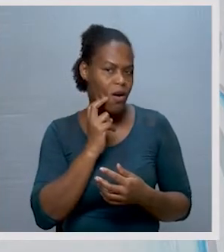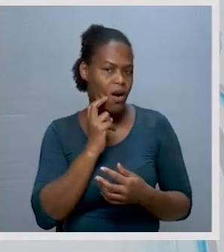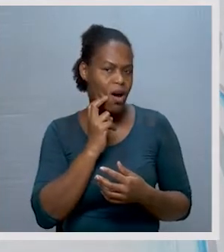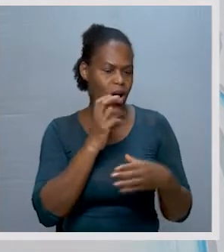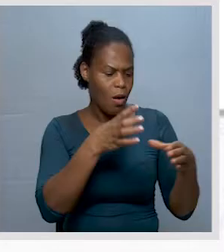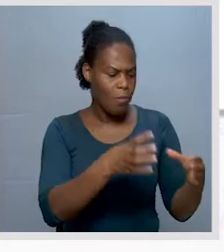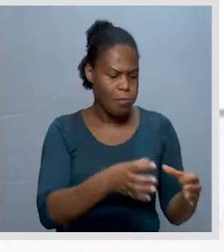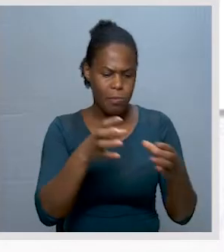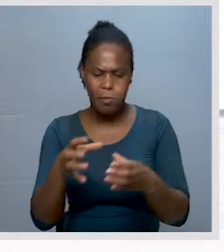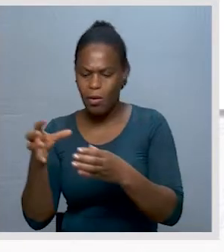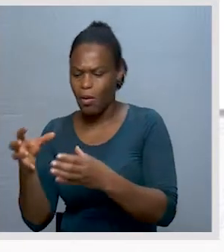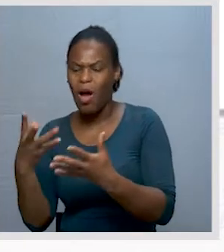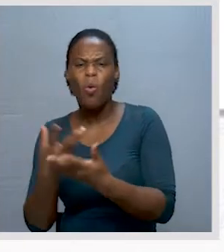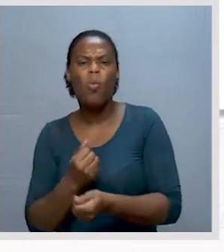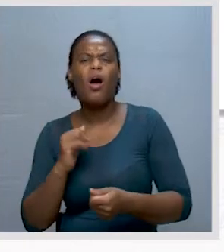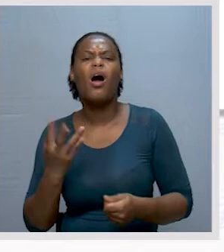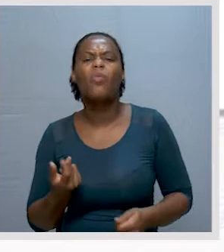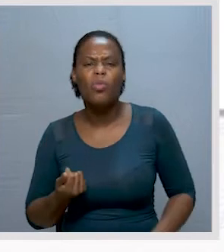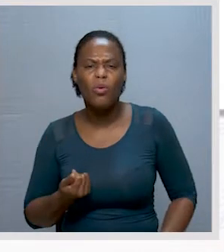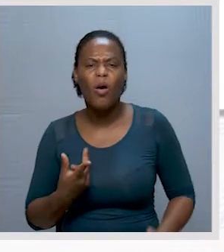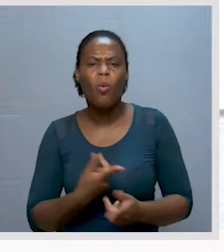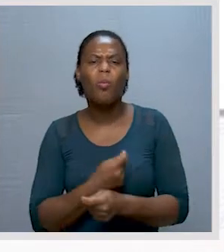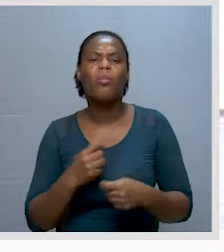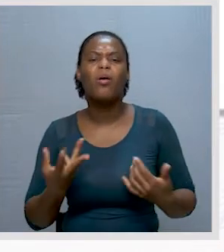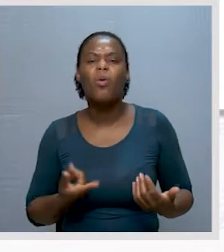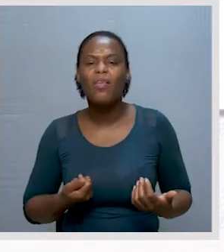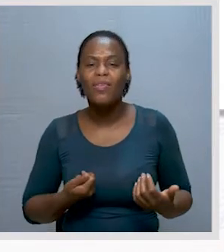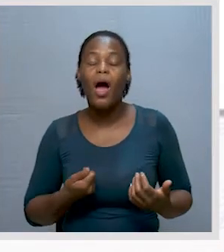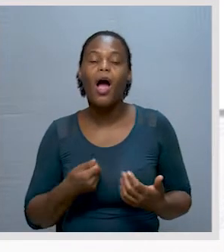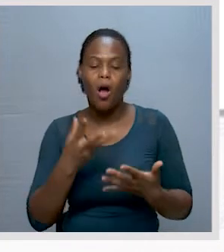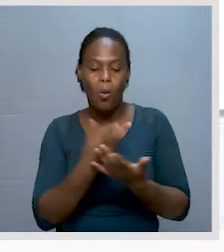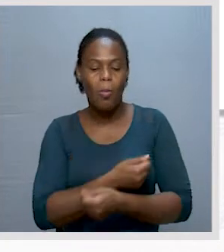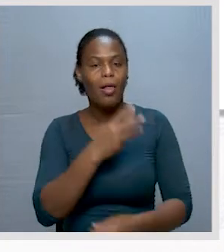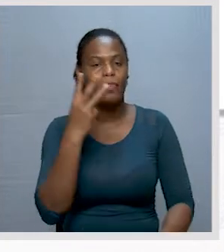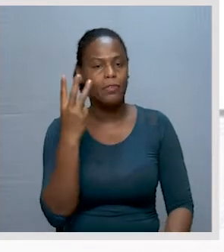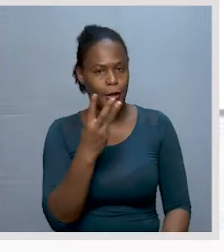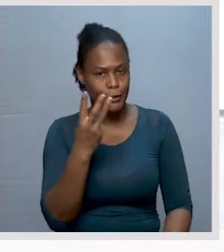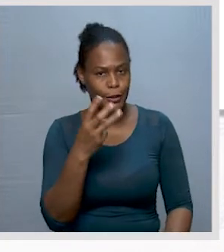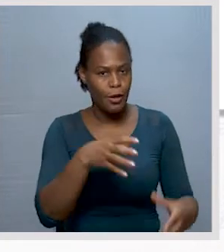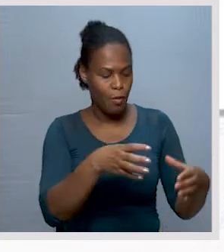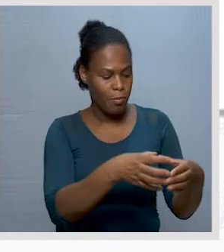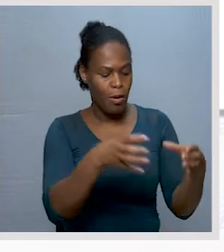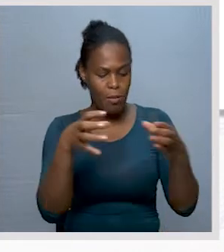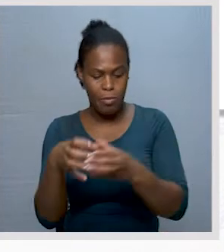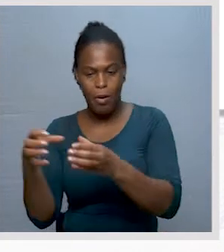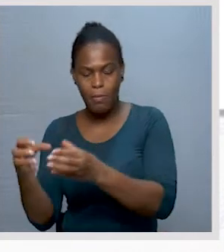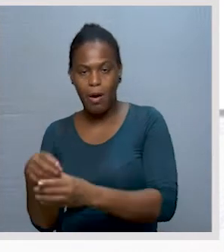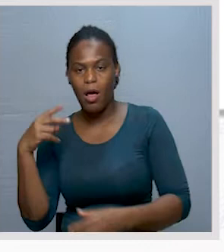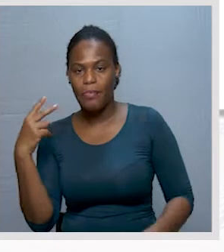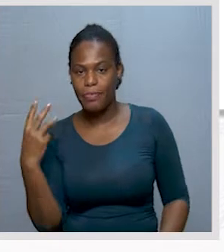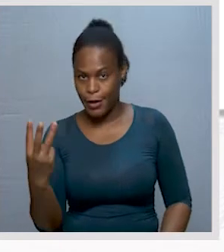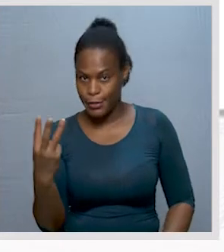Isso mesmo, a avó comprou 3 paletes com 6. Com quantos ovos? Eu